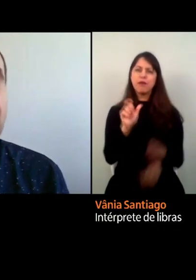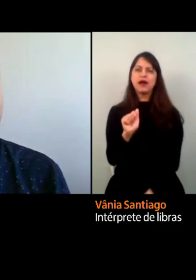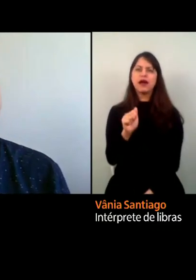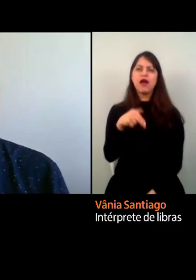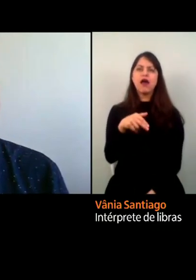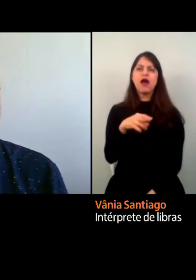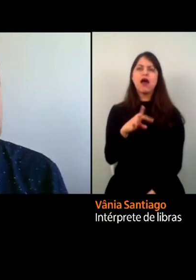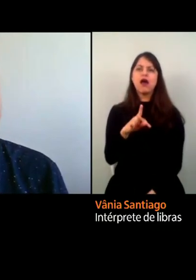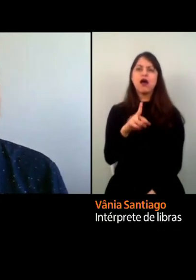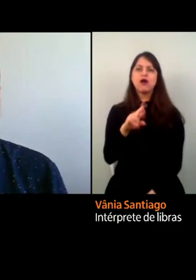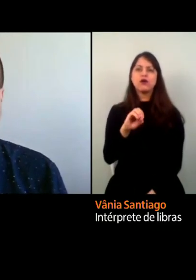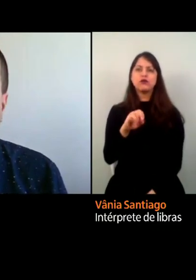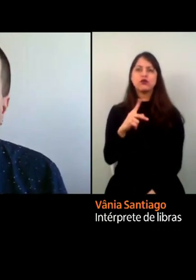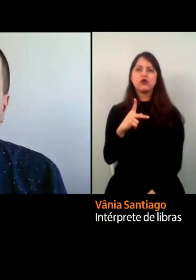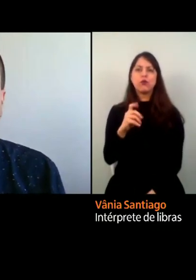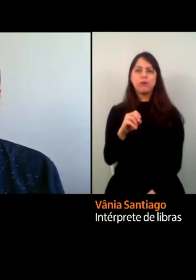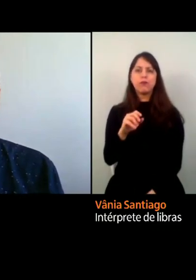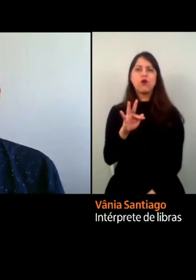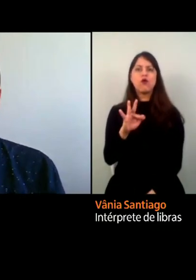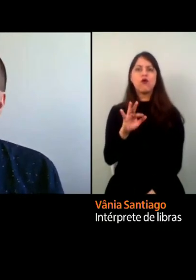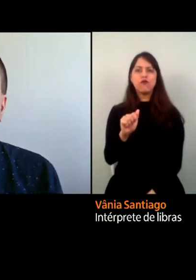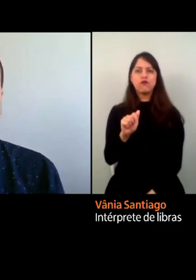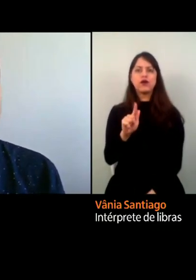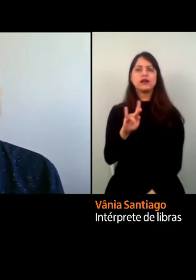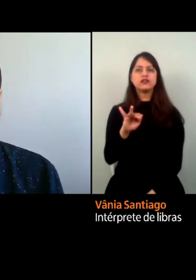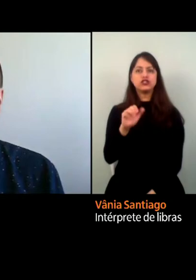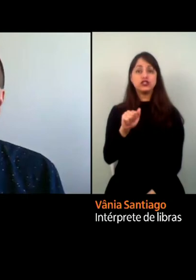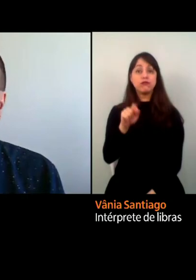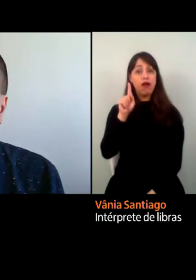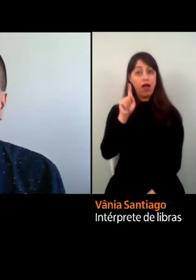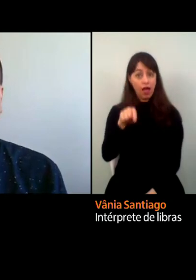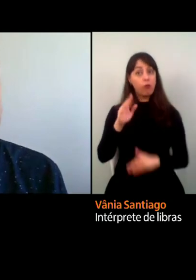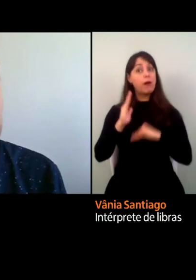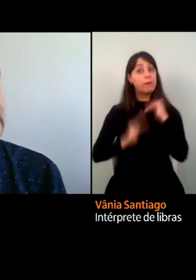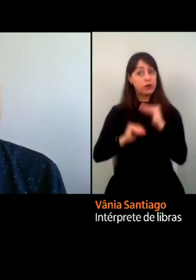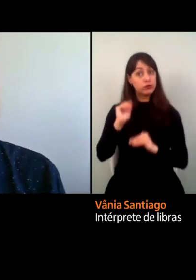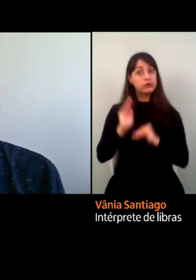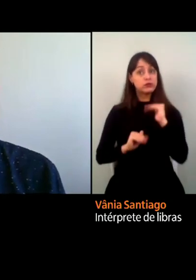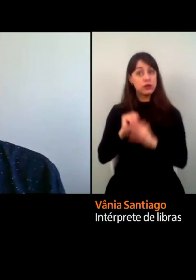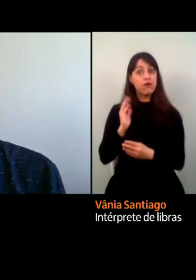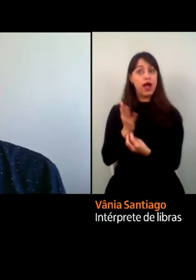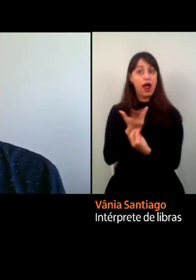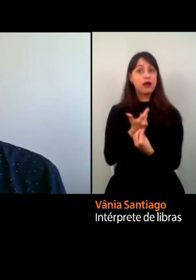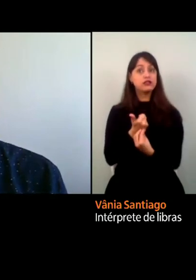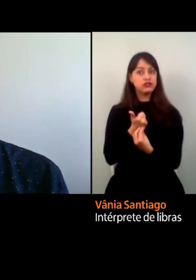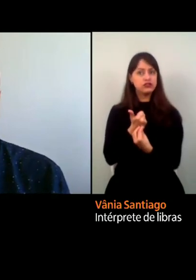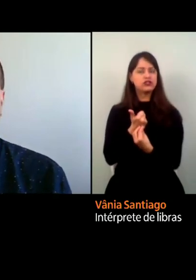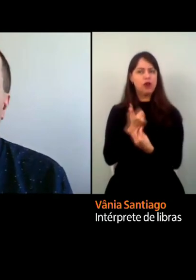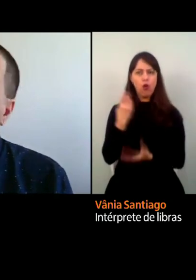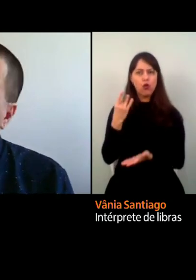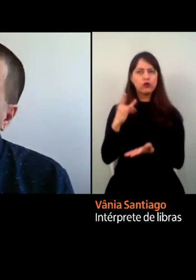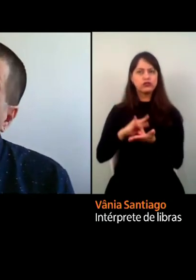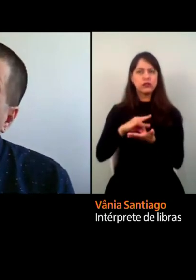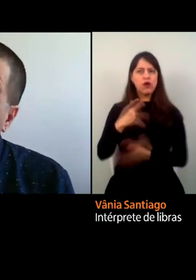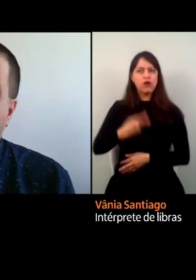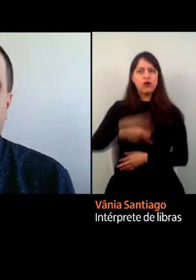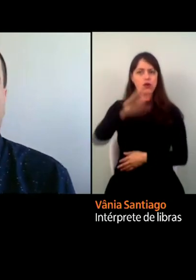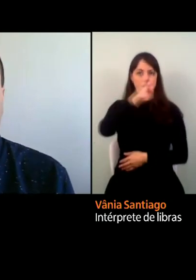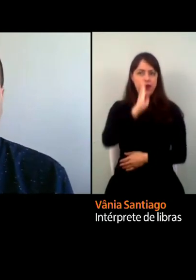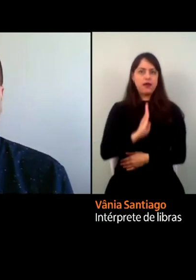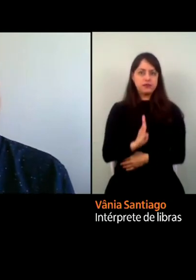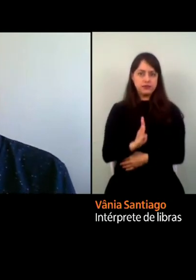contribuições artísticas, culturais e teóricas mais originais e fecundas que o Brasil já produziu. Como diz